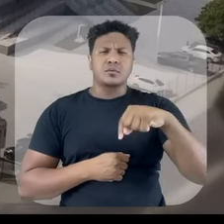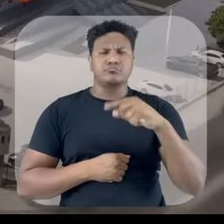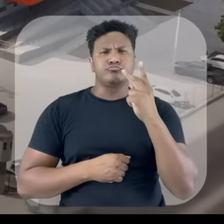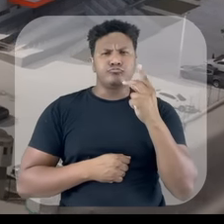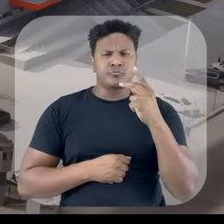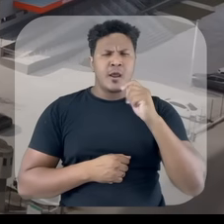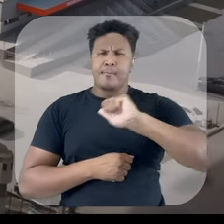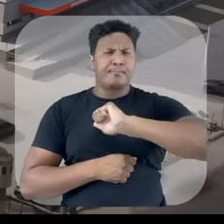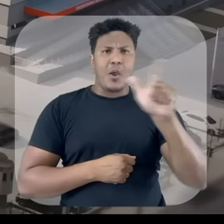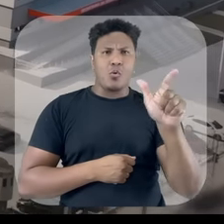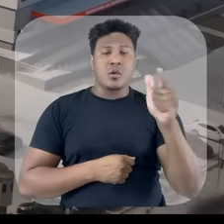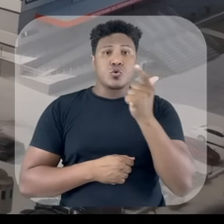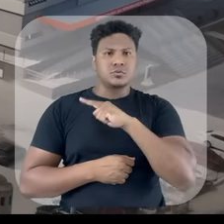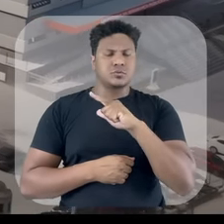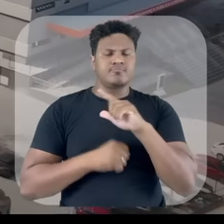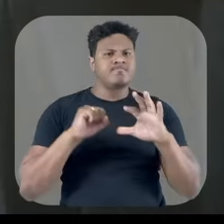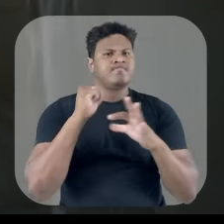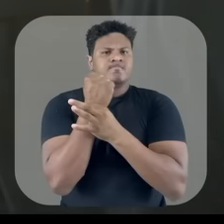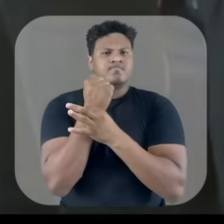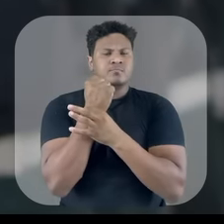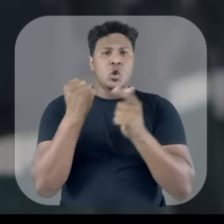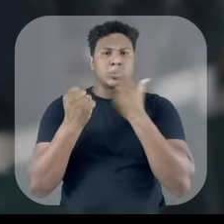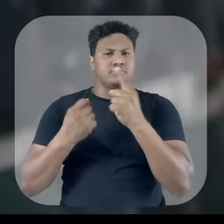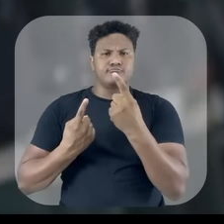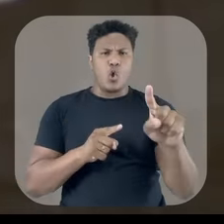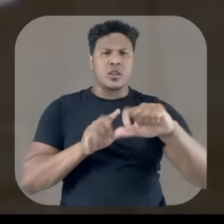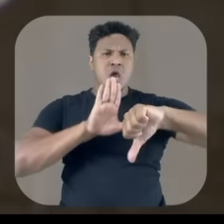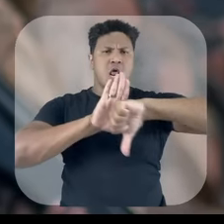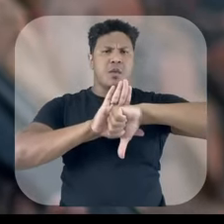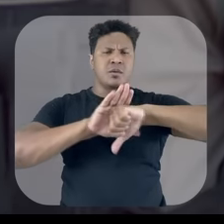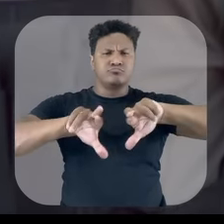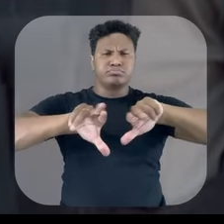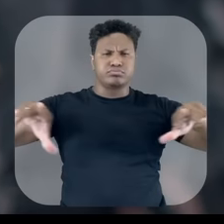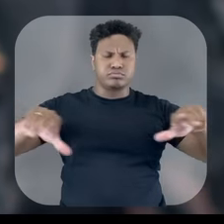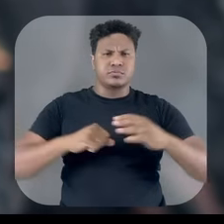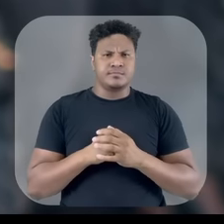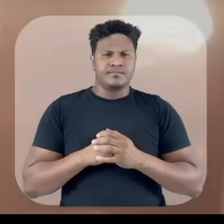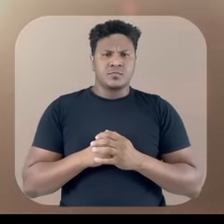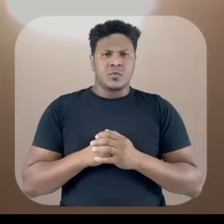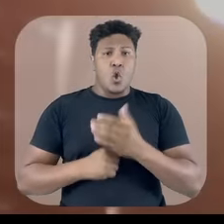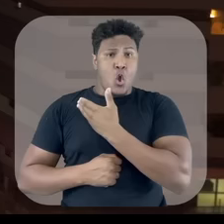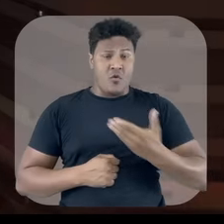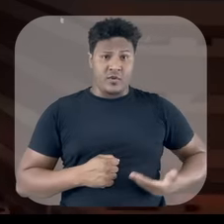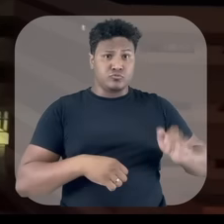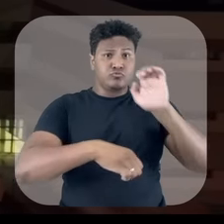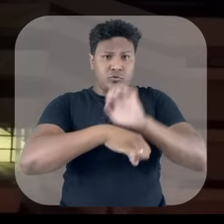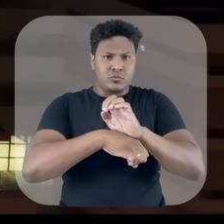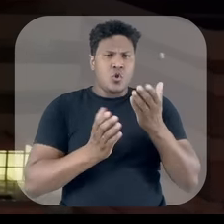de segurança pública do Brasil. Mais um reforço para a segurança do Ceará enfrentar a